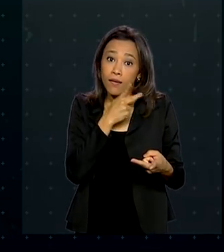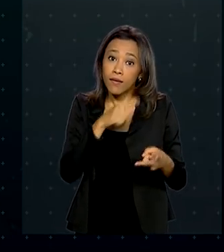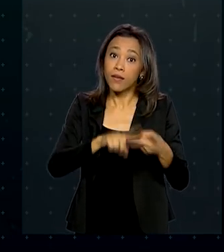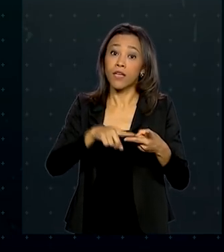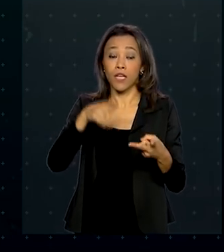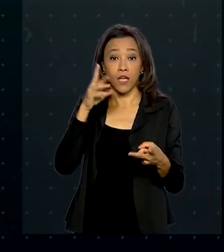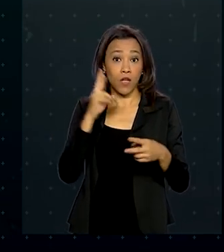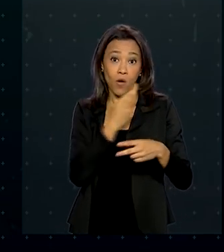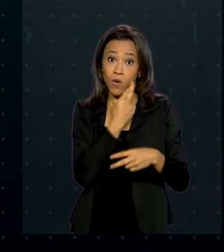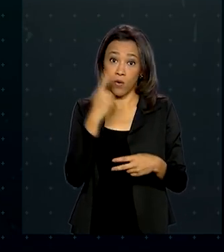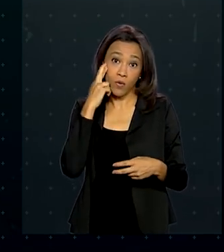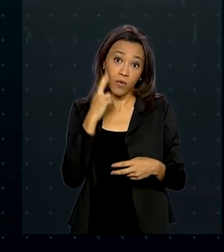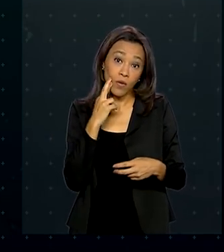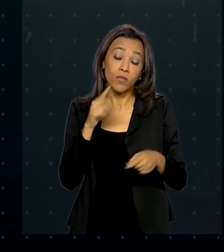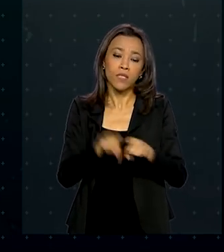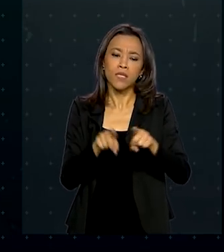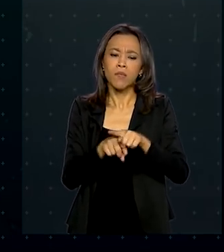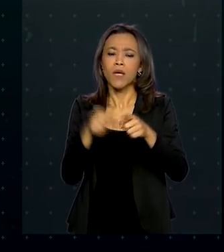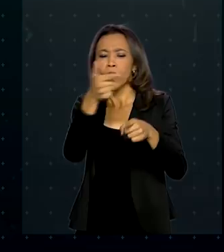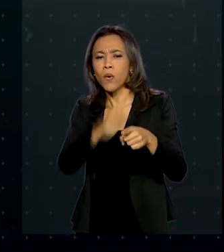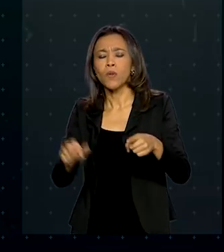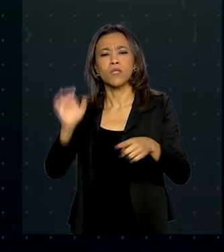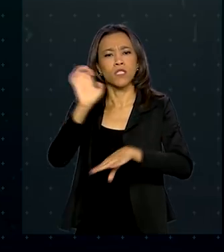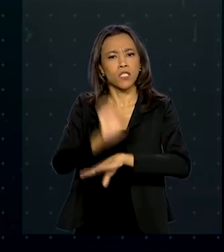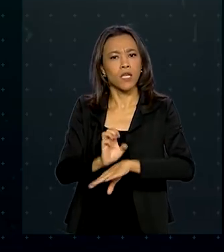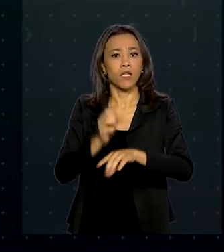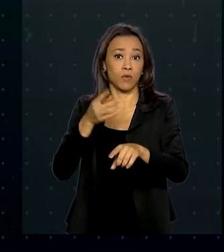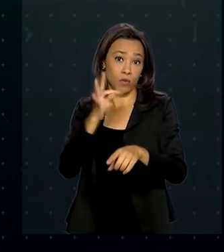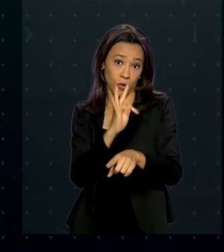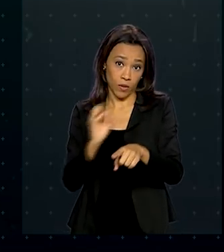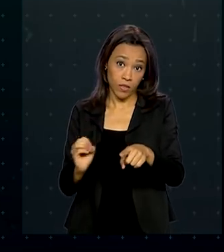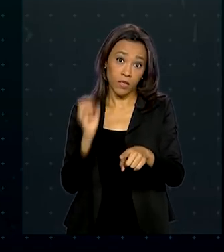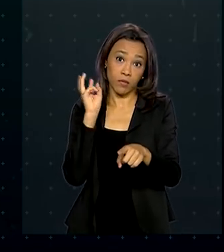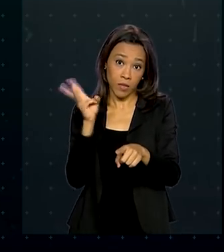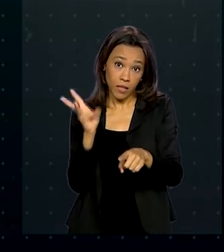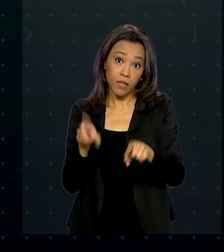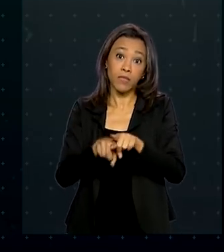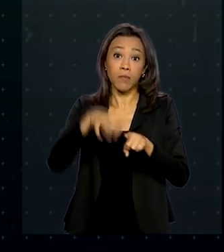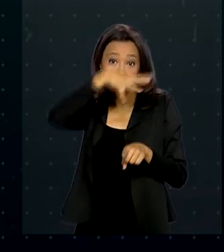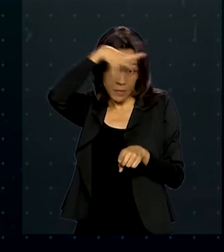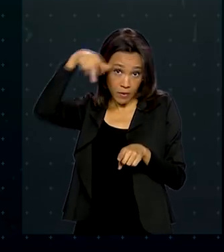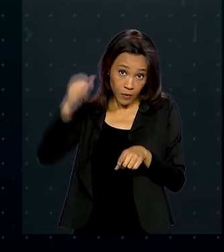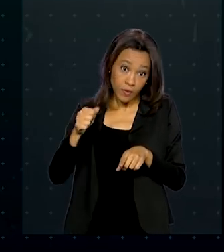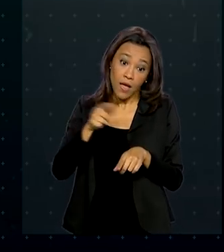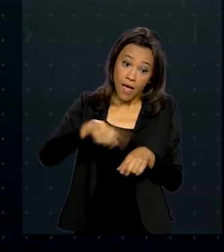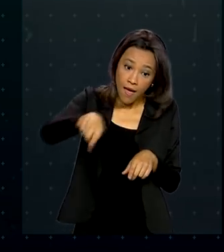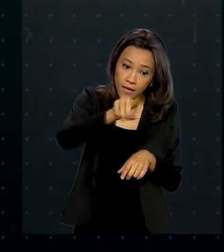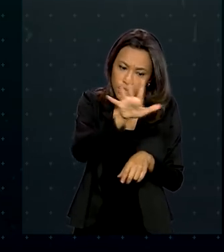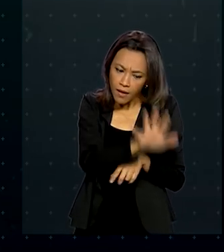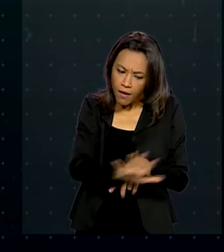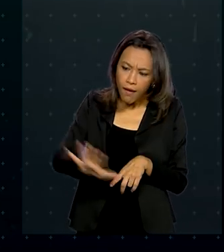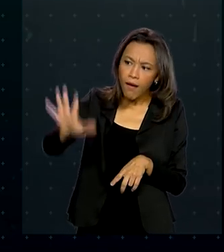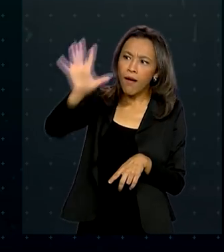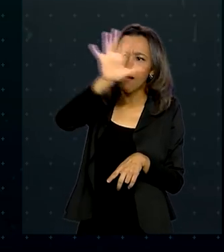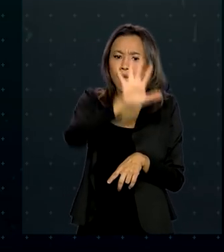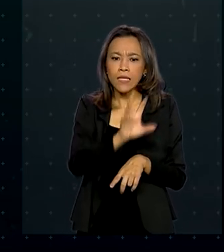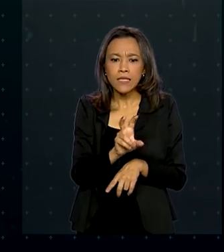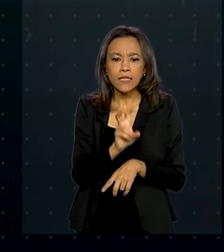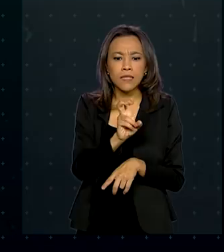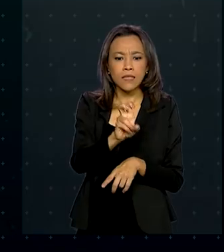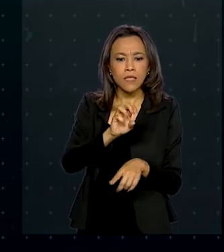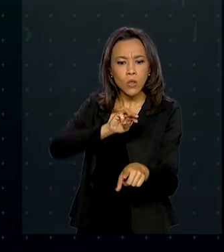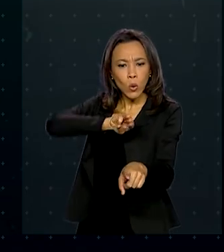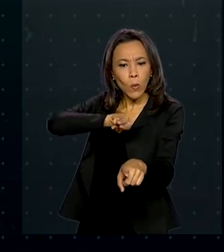e em menor escala nos estados do Maranhão, Tocantins e Mato Grosso. Uma área de mais de 5 milhões de